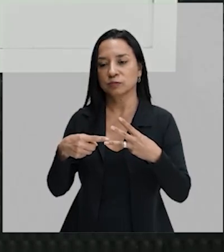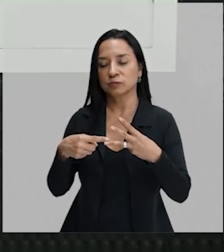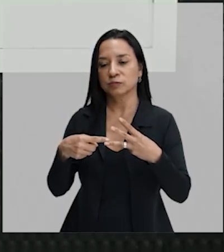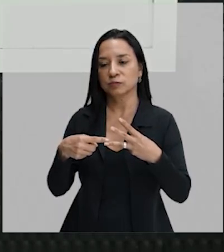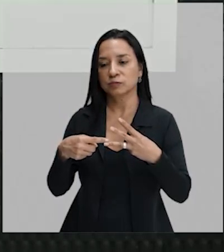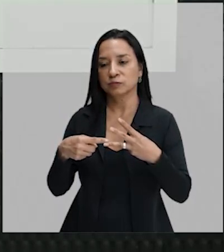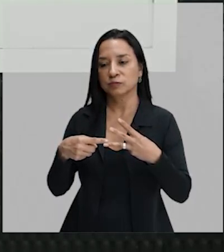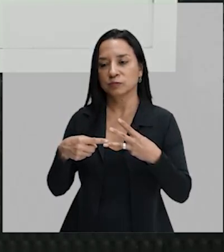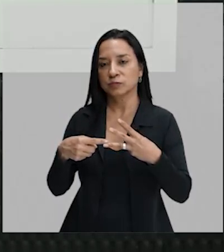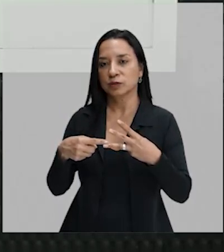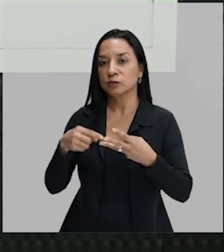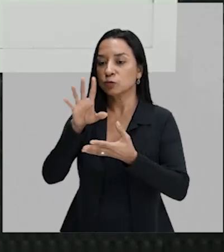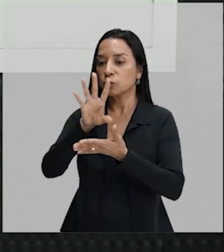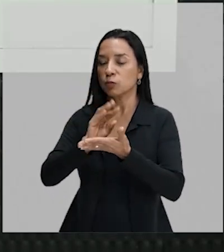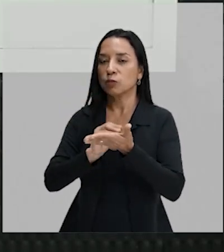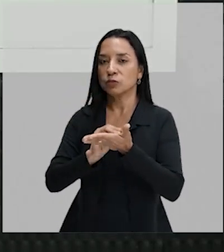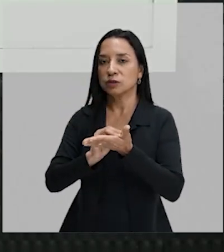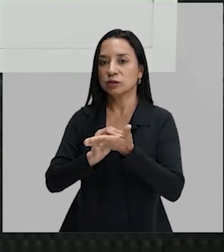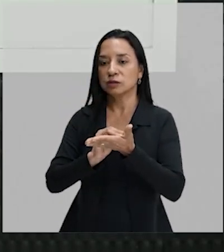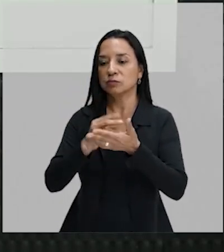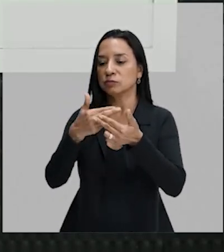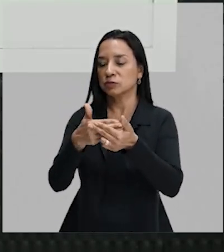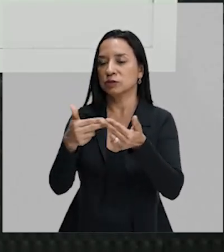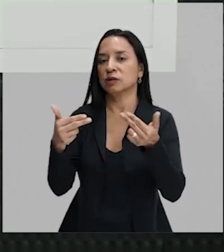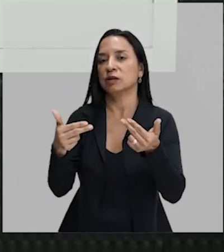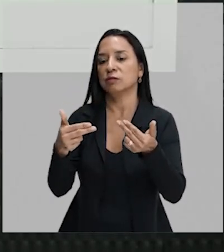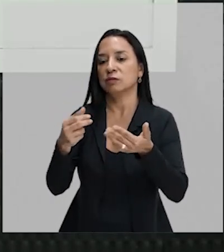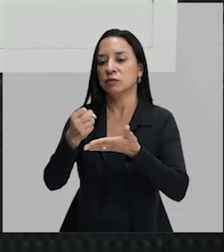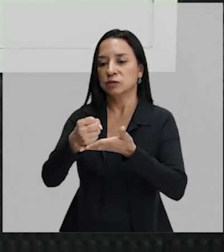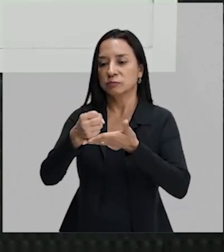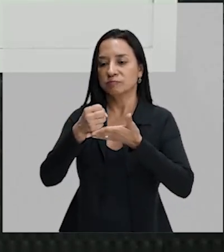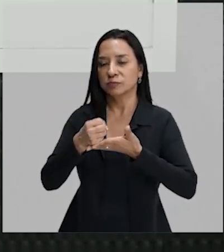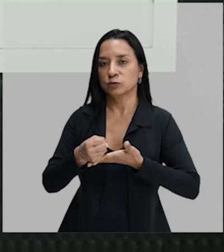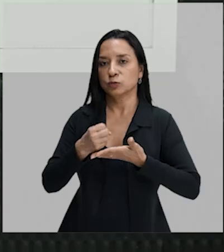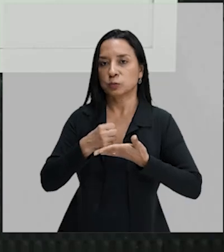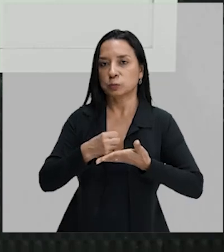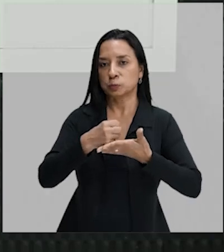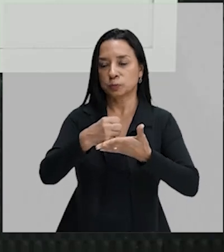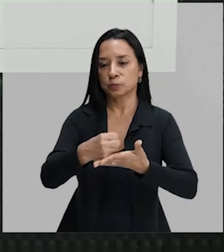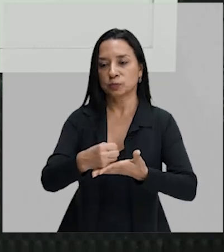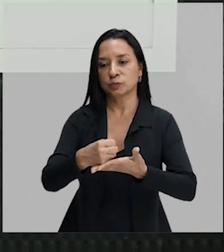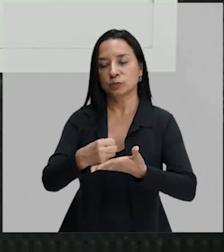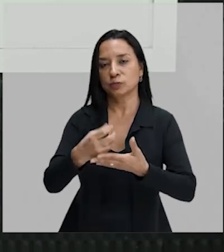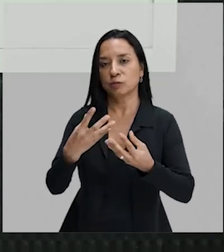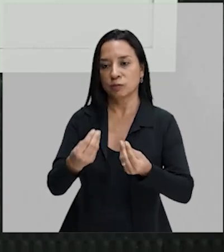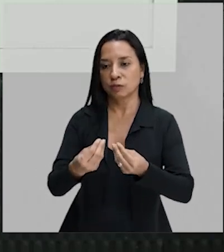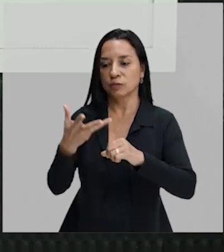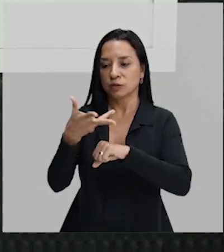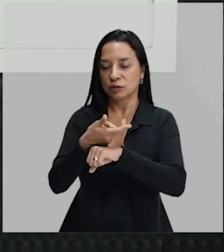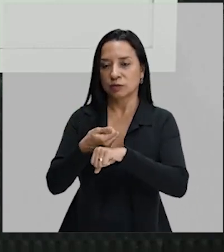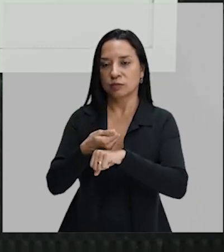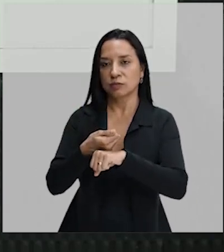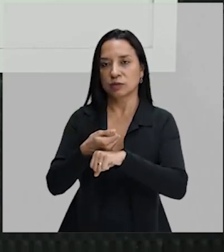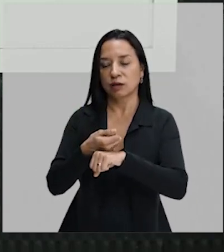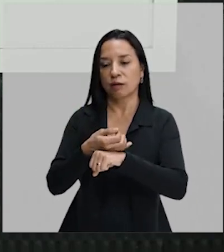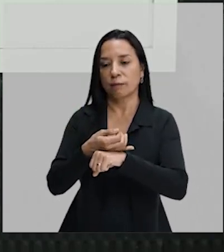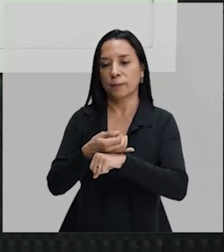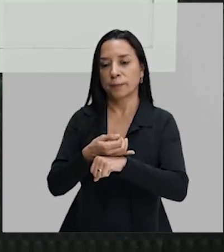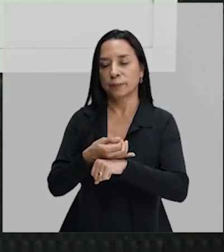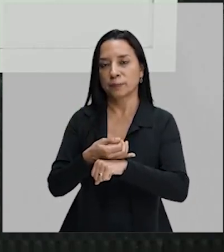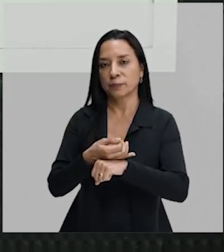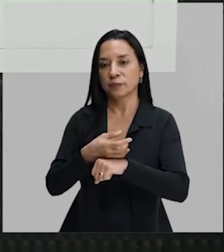fórmulas, 3 modelos, 3 elementos que nos ajudam muito a argumentar,